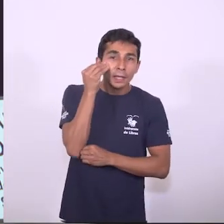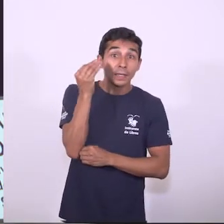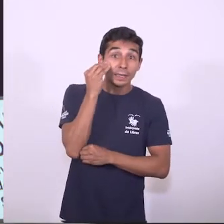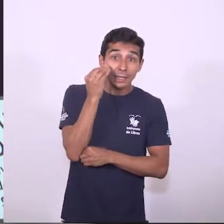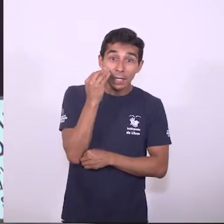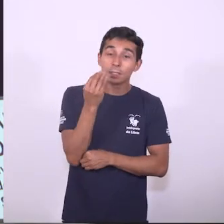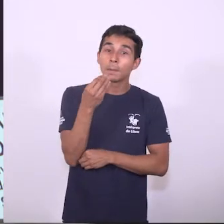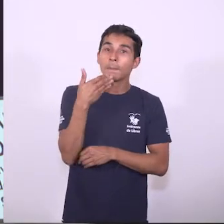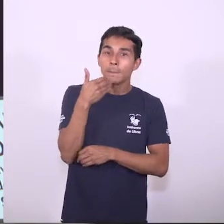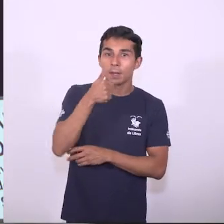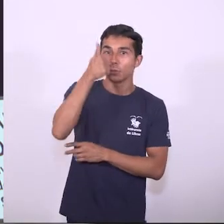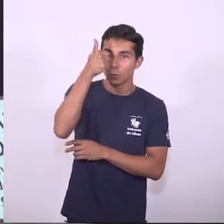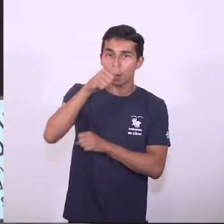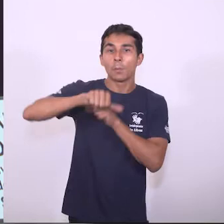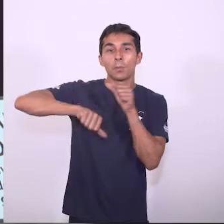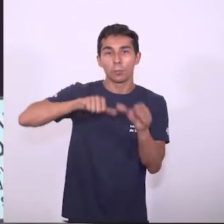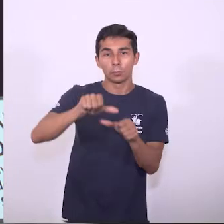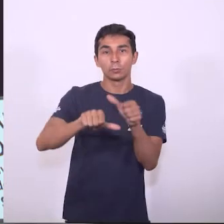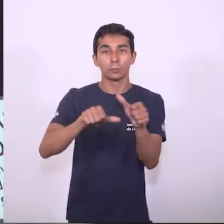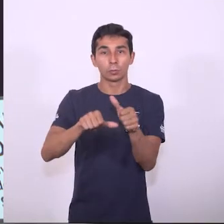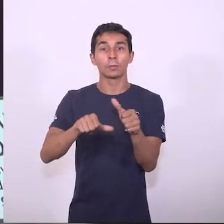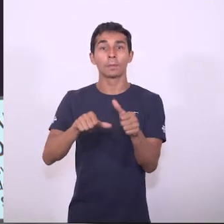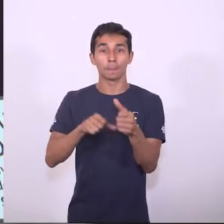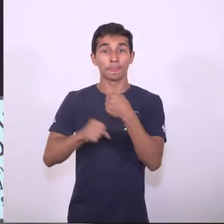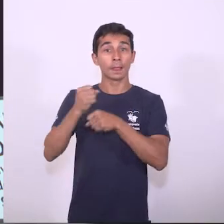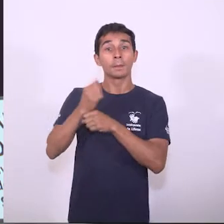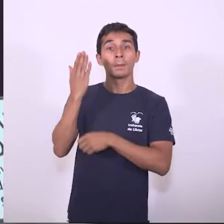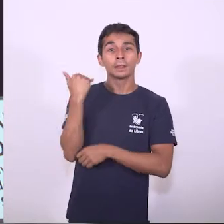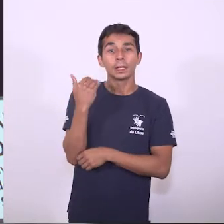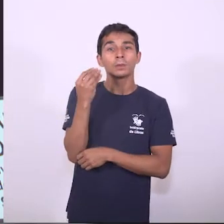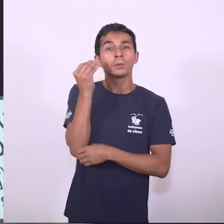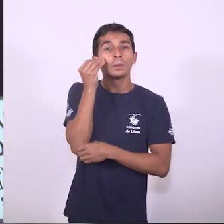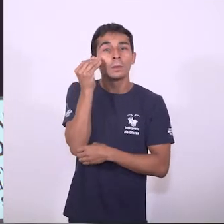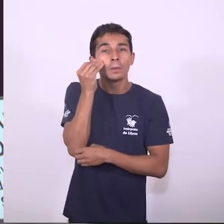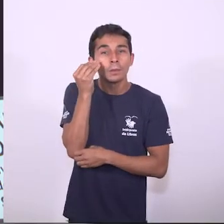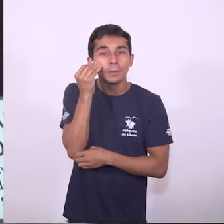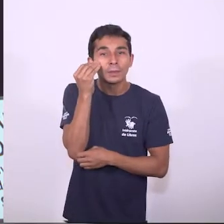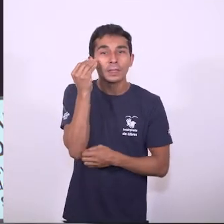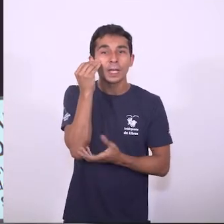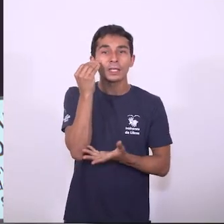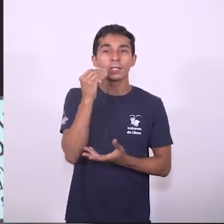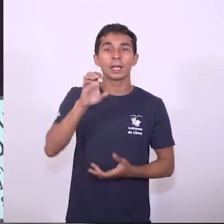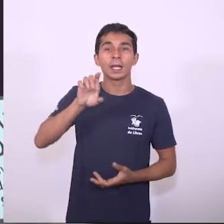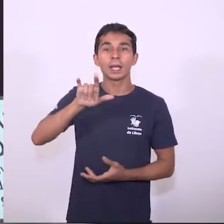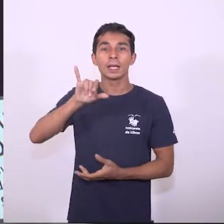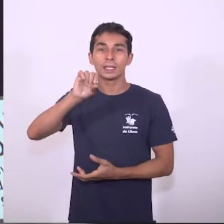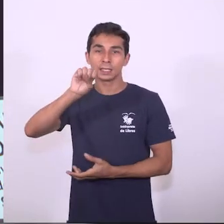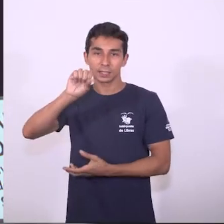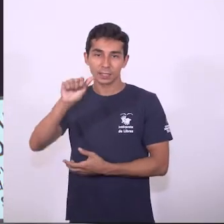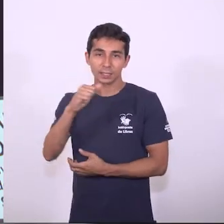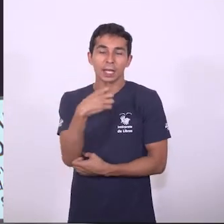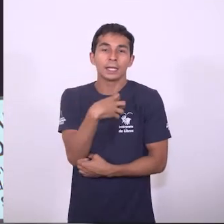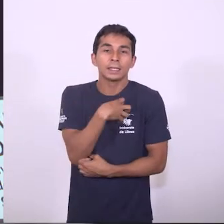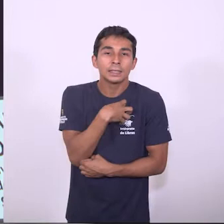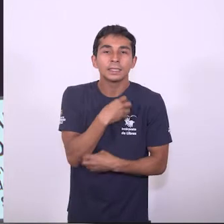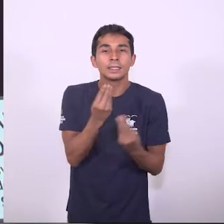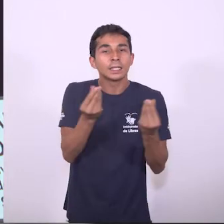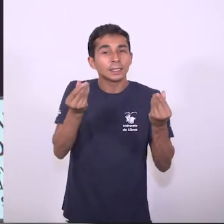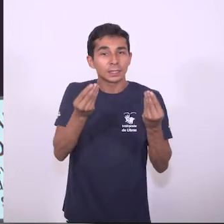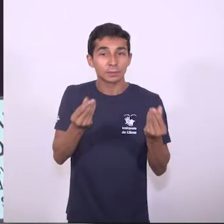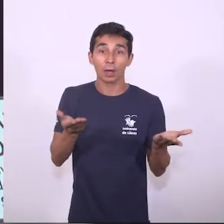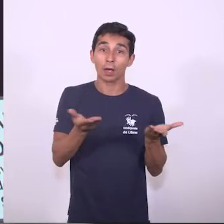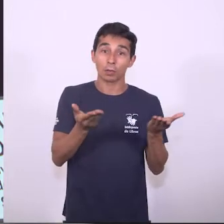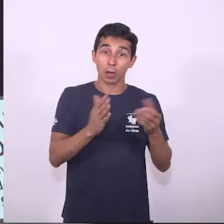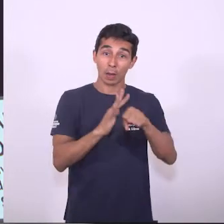aprimorou, colocou um método mais sensível, né, que foi o ELISA, e agora essa parceria para estudo das variantes. O